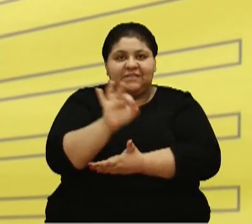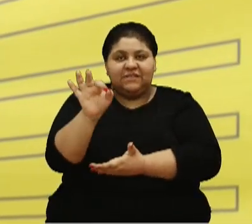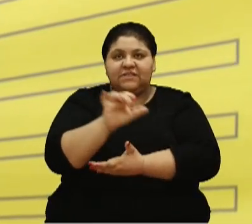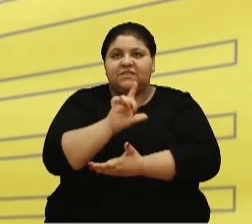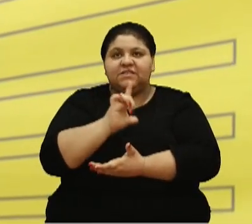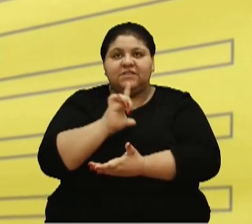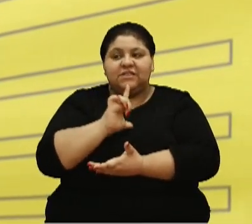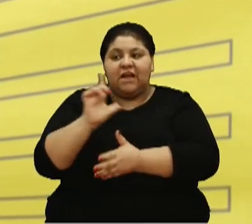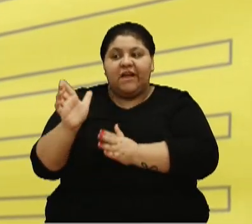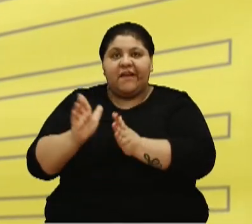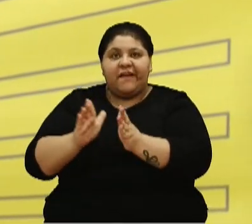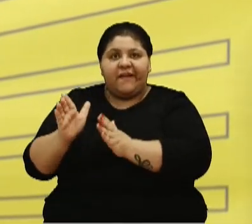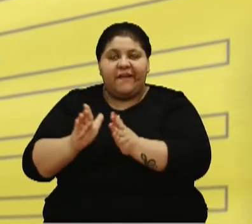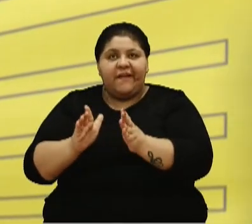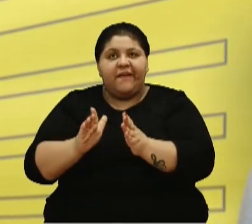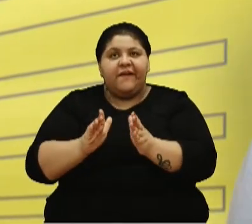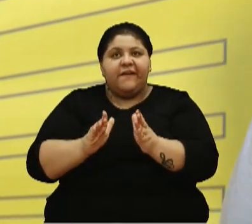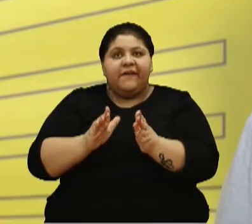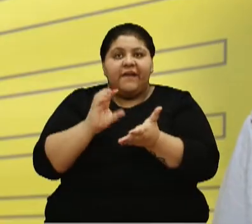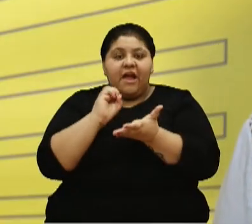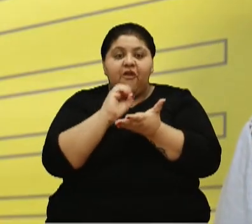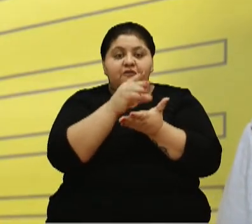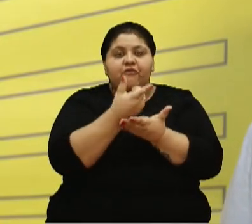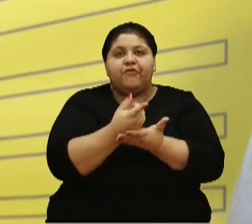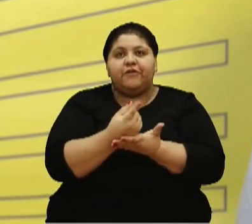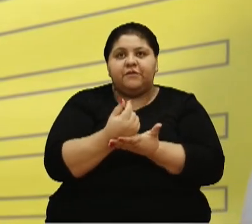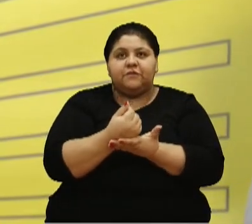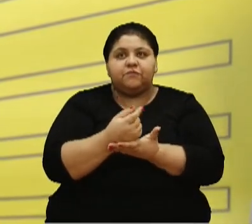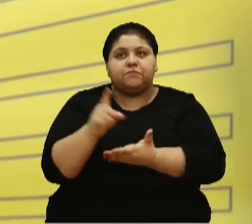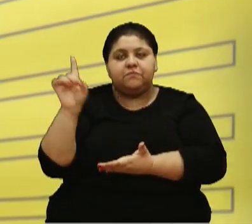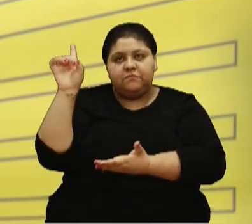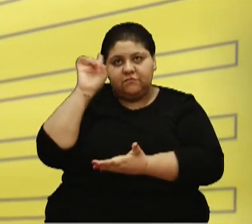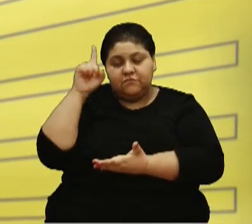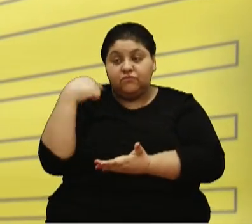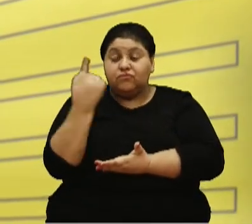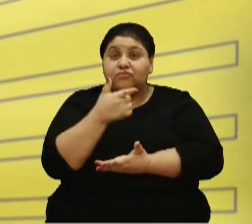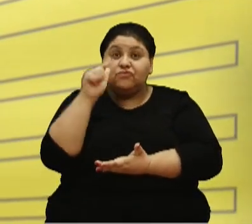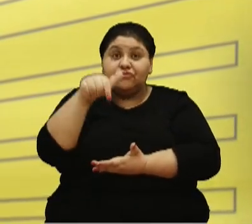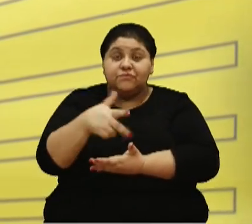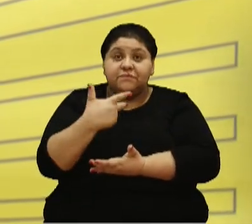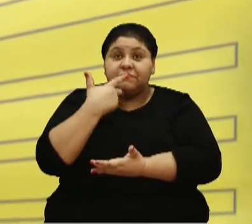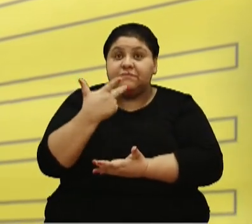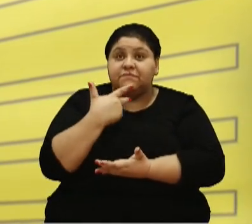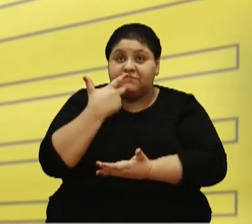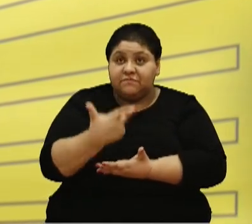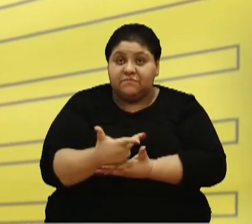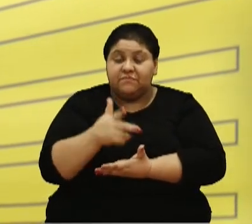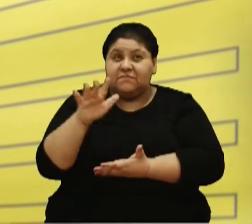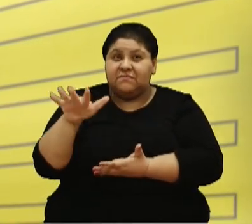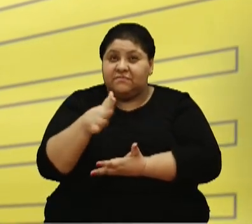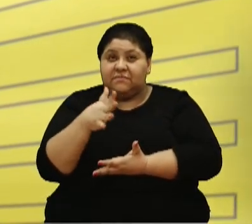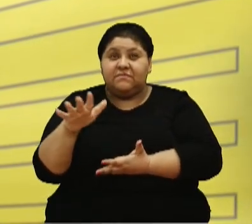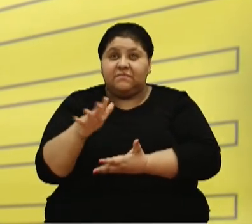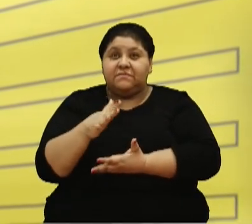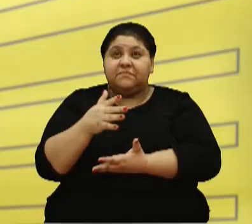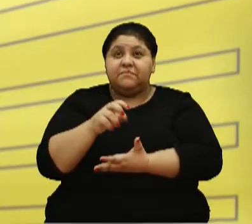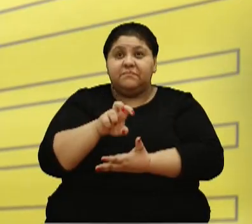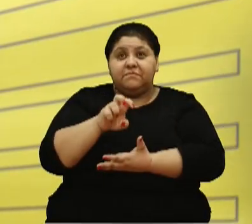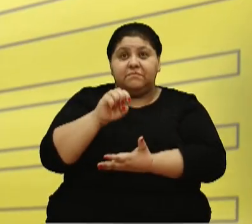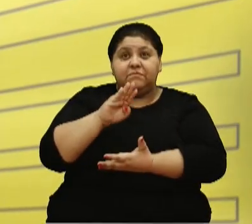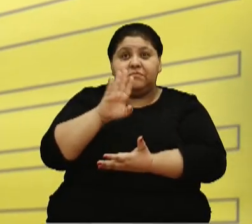temos acesso a transferências bancárias diariamente. Nós estamos falando de algo em torno de